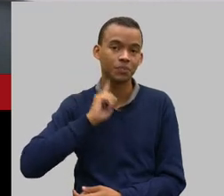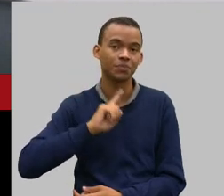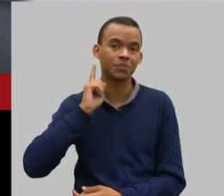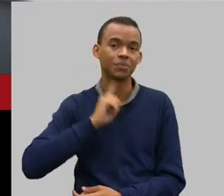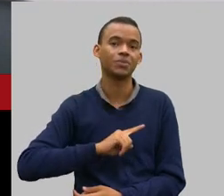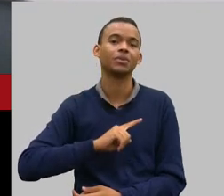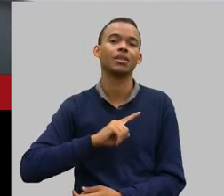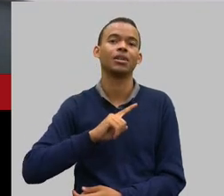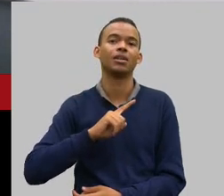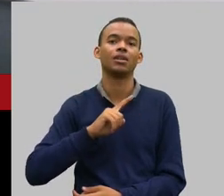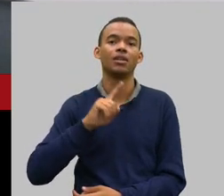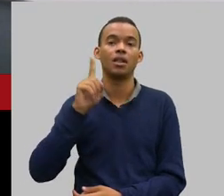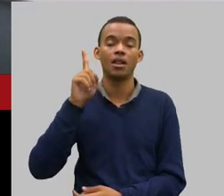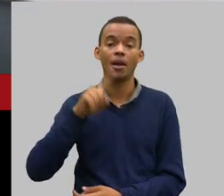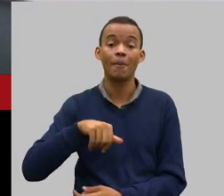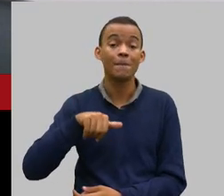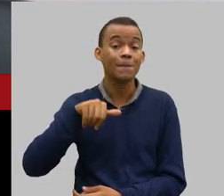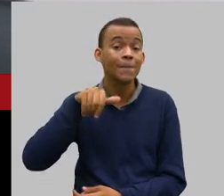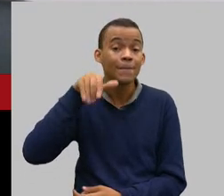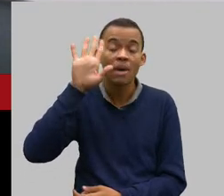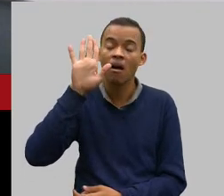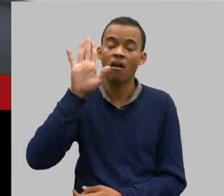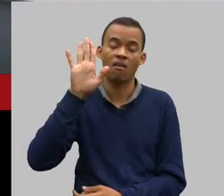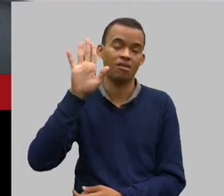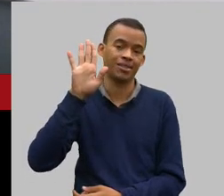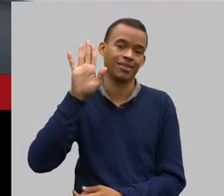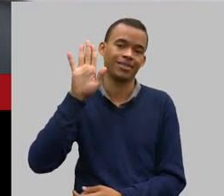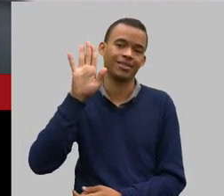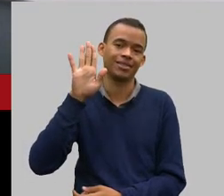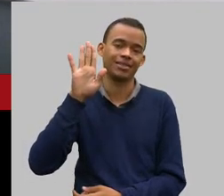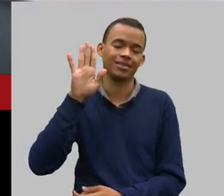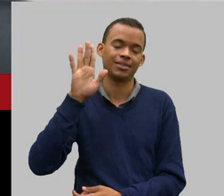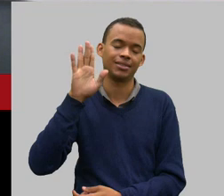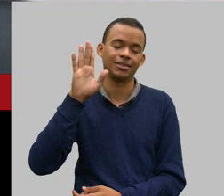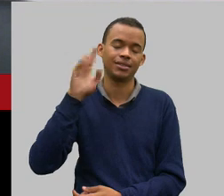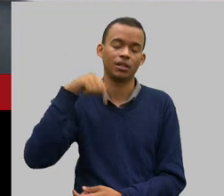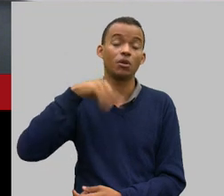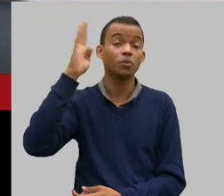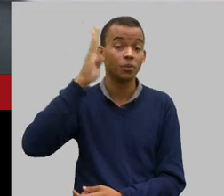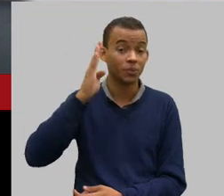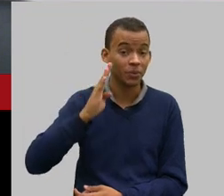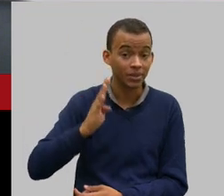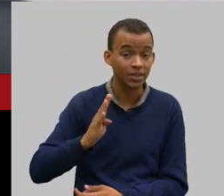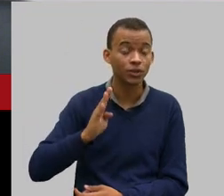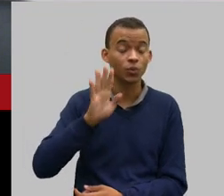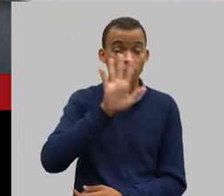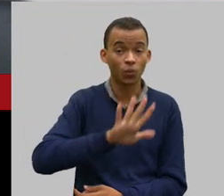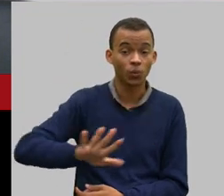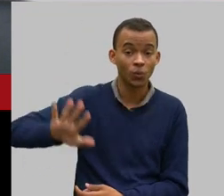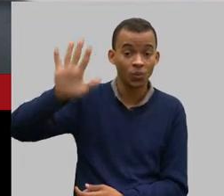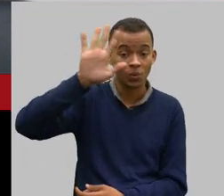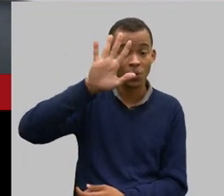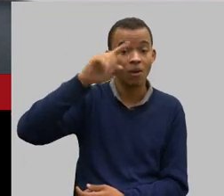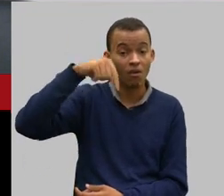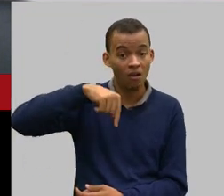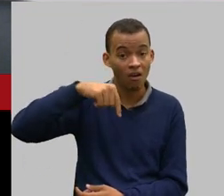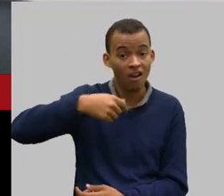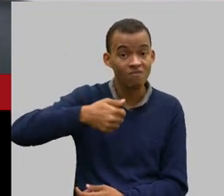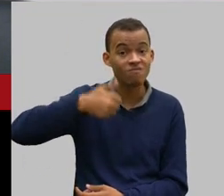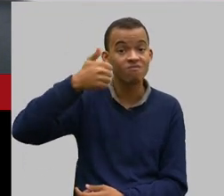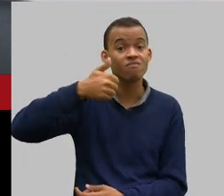maior geradora de energia do país e a segunda maior do mundo e dizer que